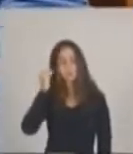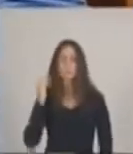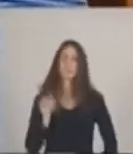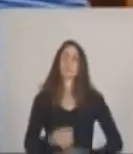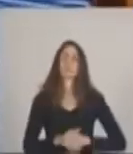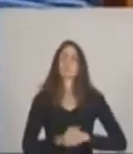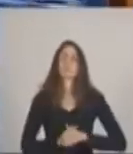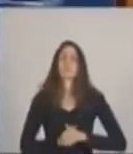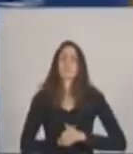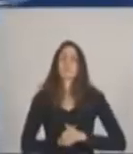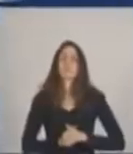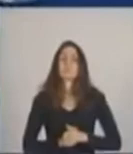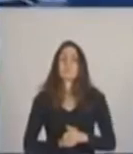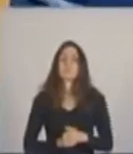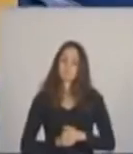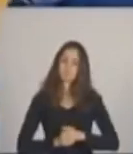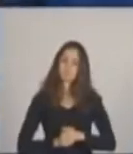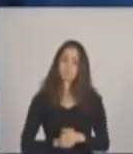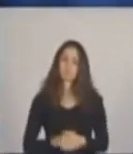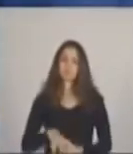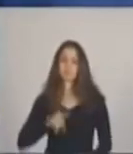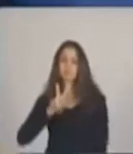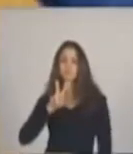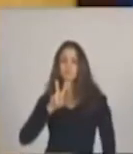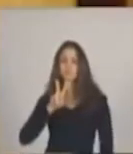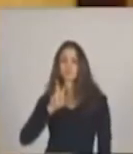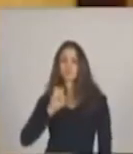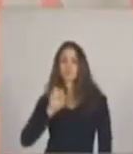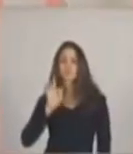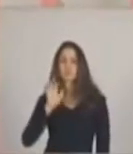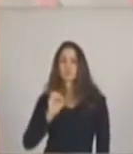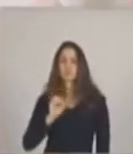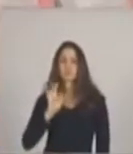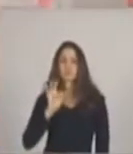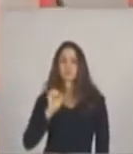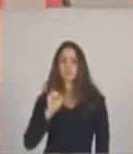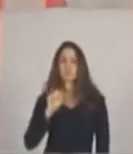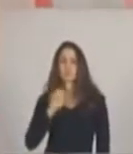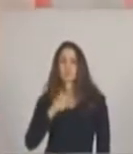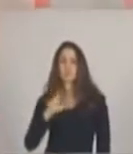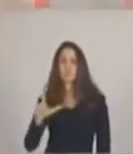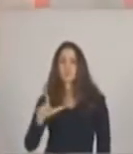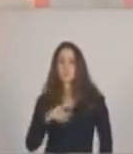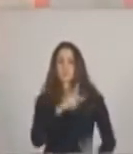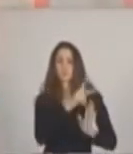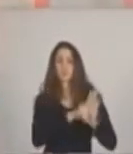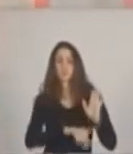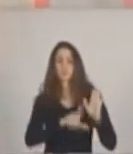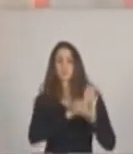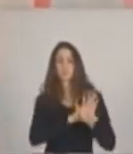Trata-se do veto total aposto ao projeto de lei